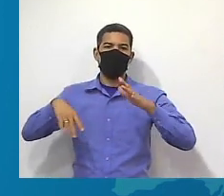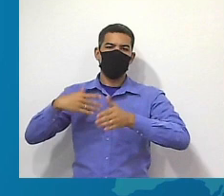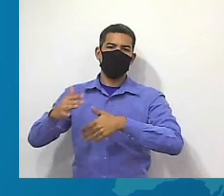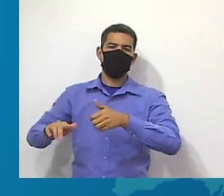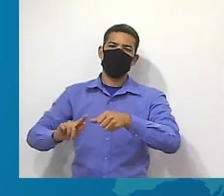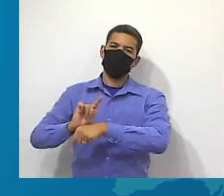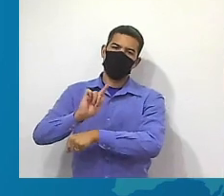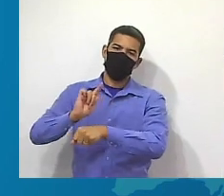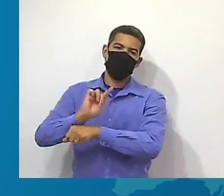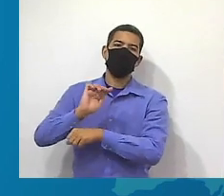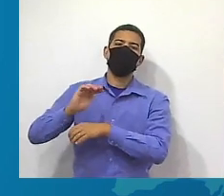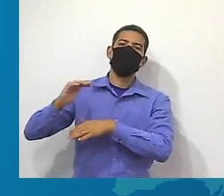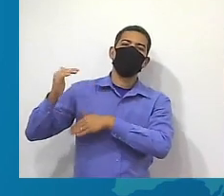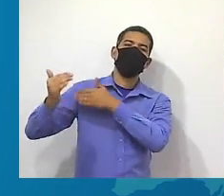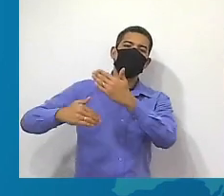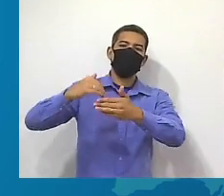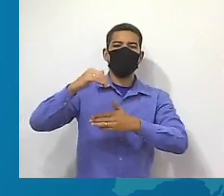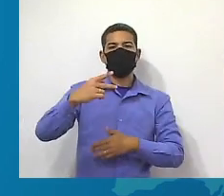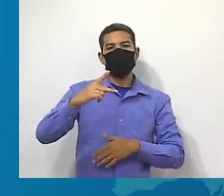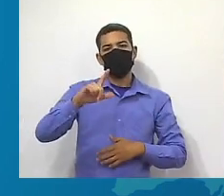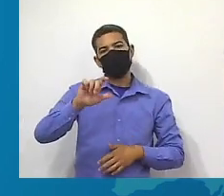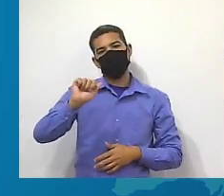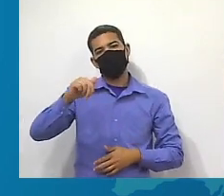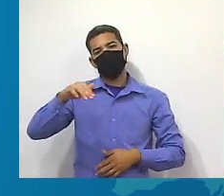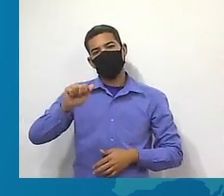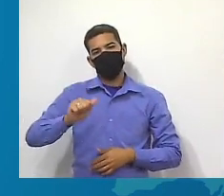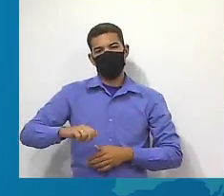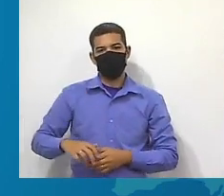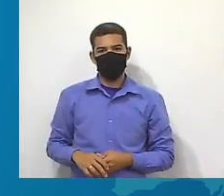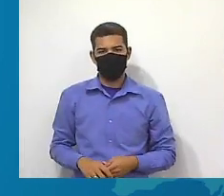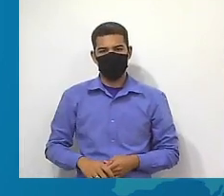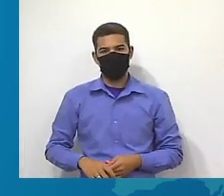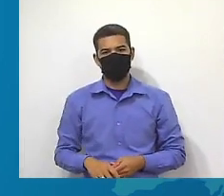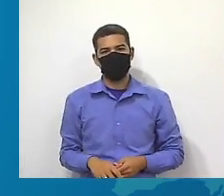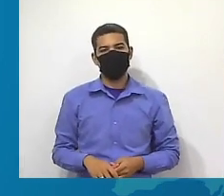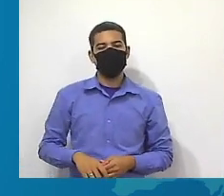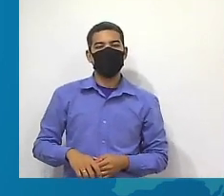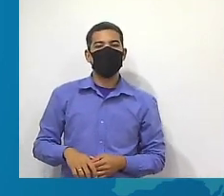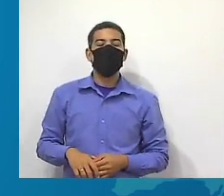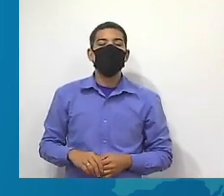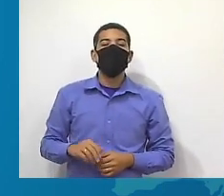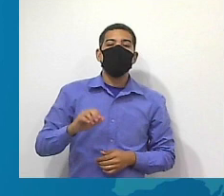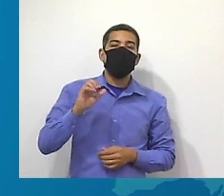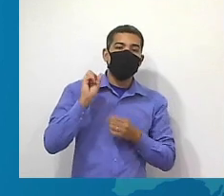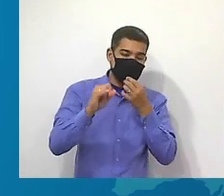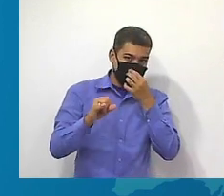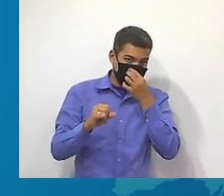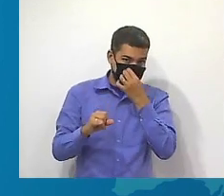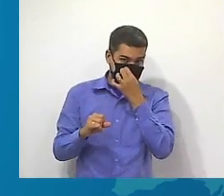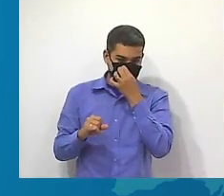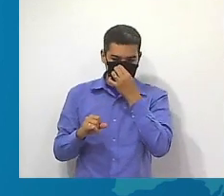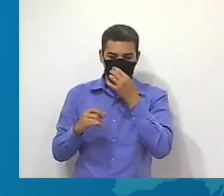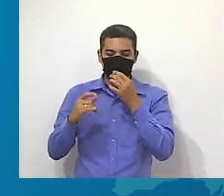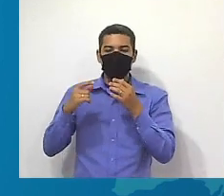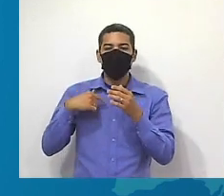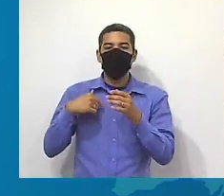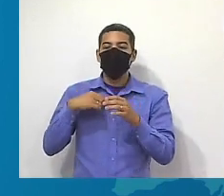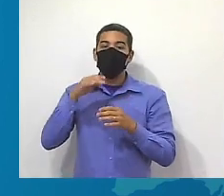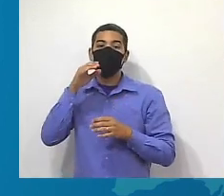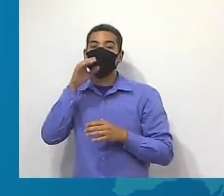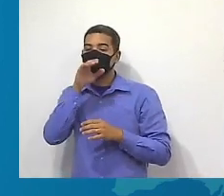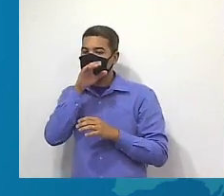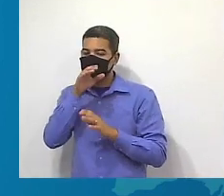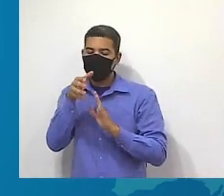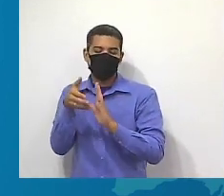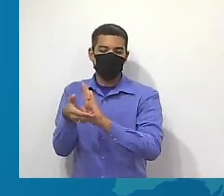gasoso até o estado de plasma. Tá? Se por outro lado, ao invés de fornecer energia, se eu reduzir, se eu